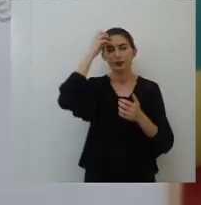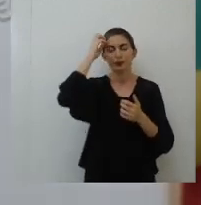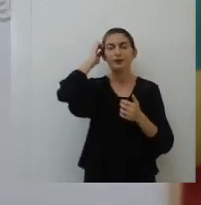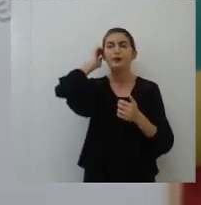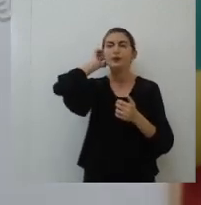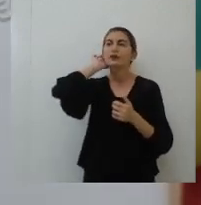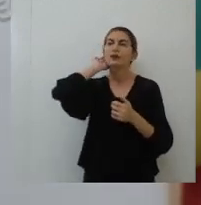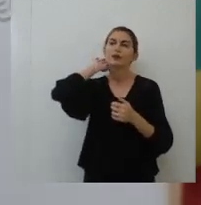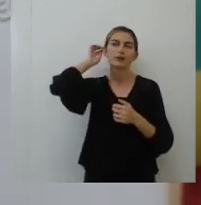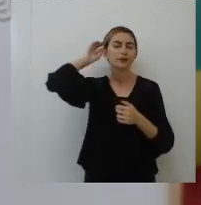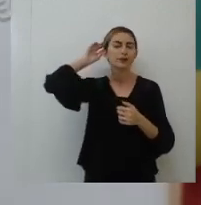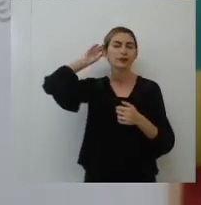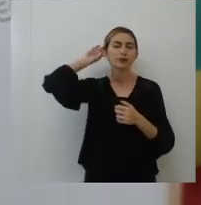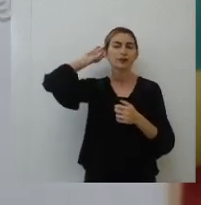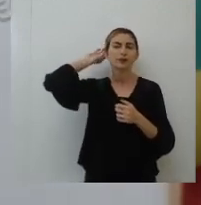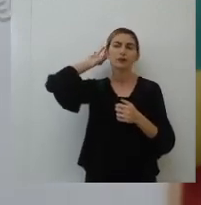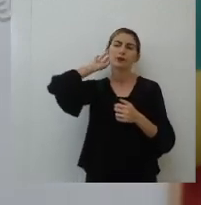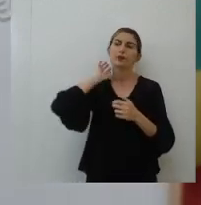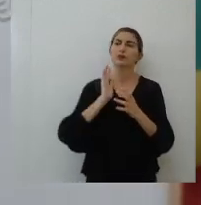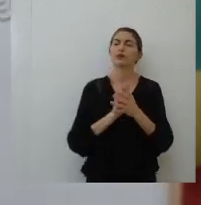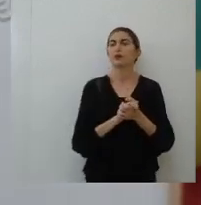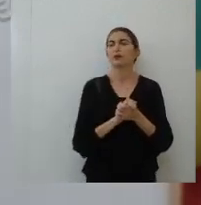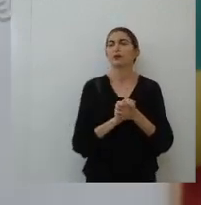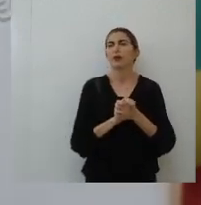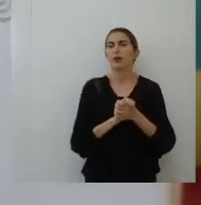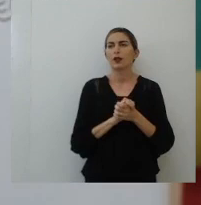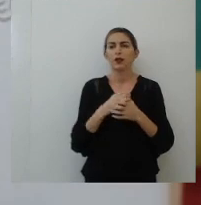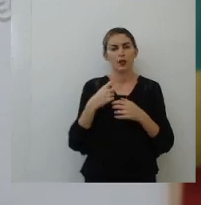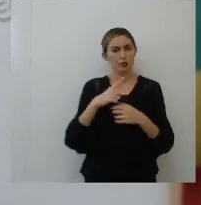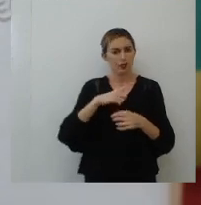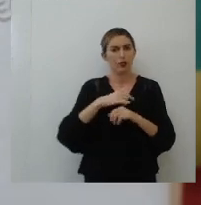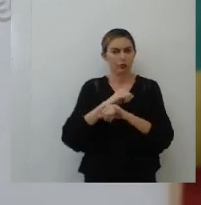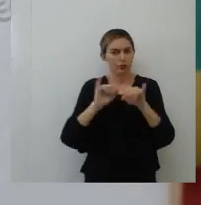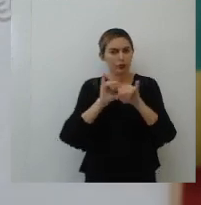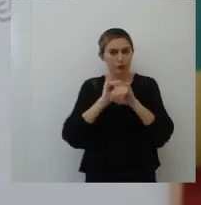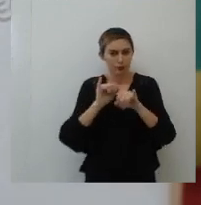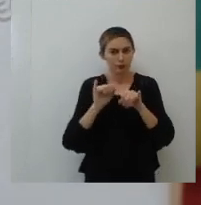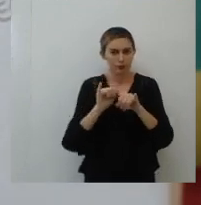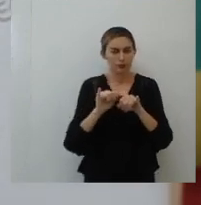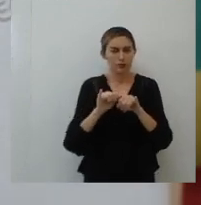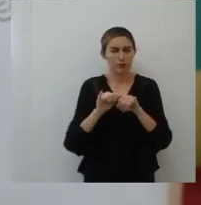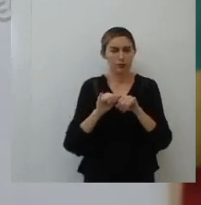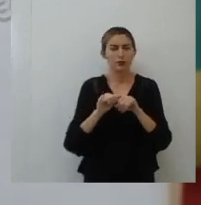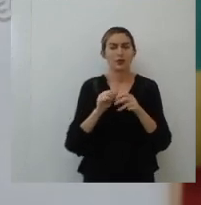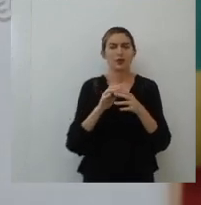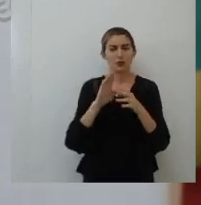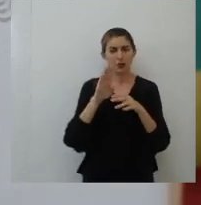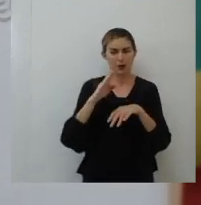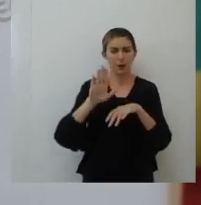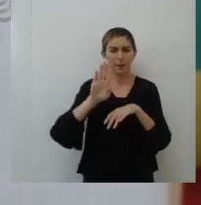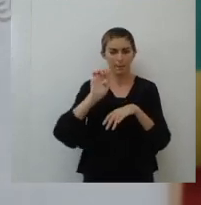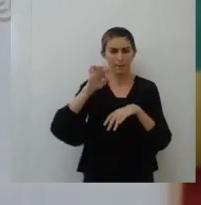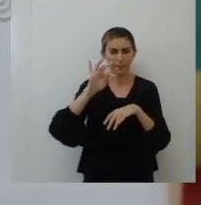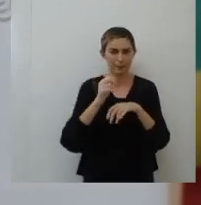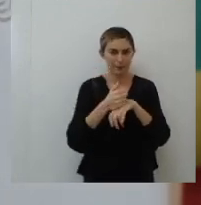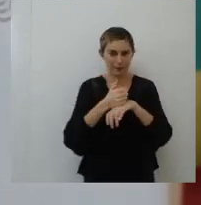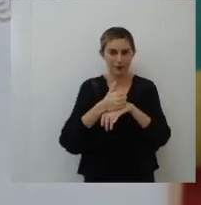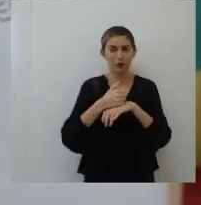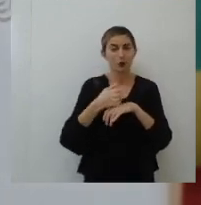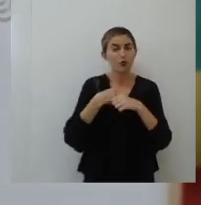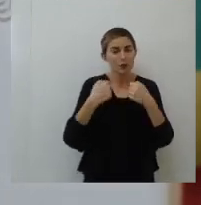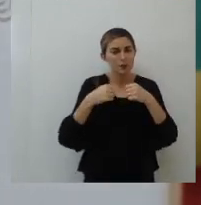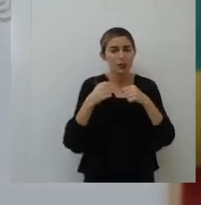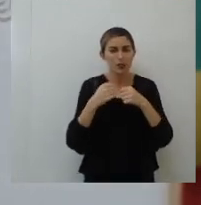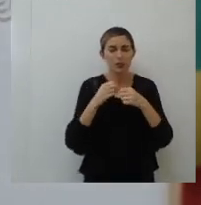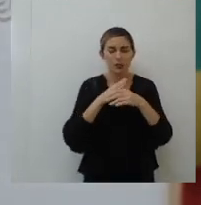isso aí, vamos embora. Olha lá, gente. Aí eu tenho que divulgar de novo pra vocês. Não Bento me mata. Vocês têm que ir nesse portal, pelo amor de